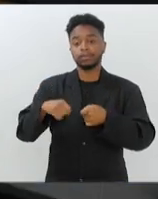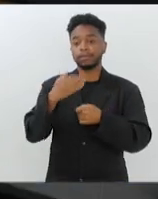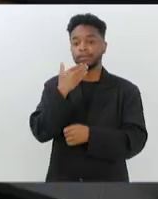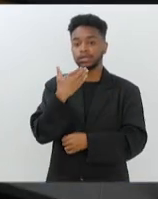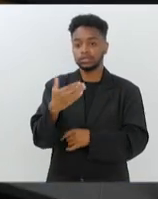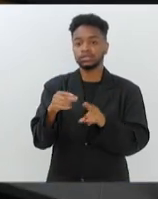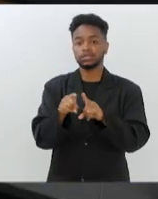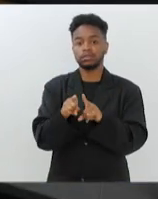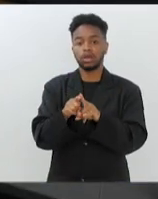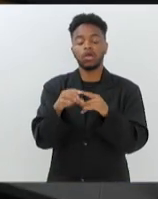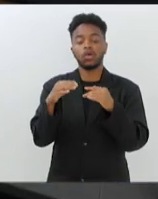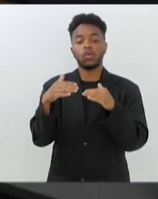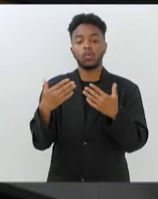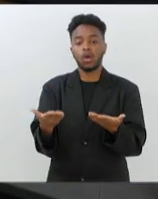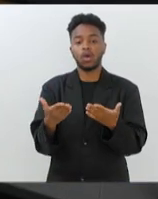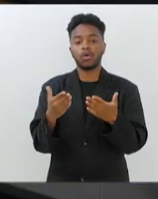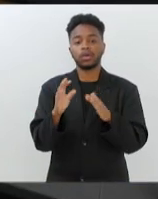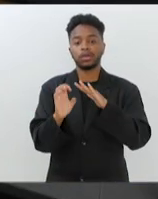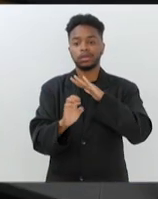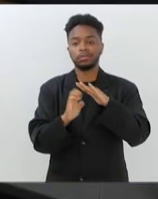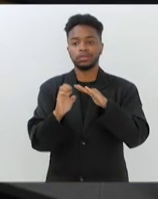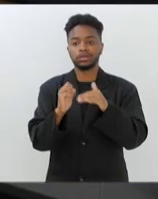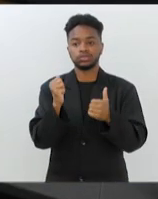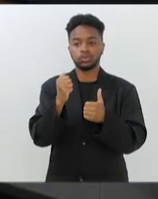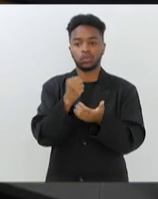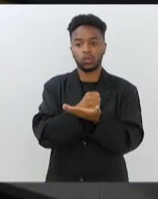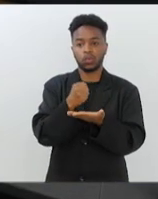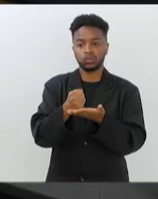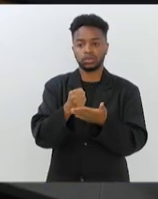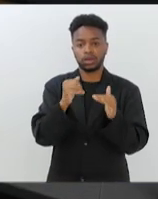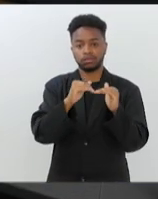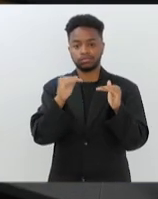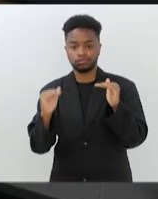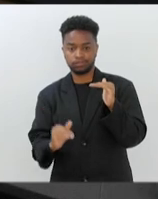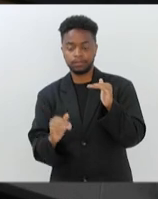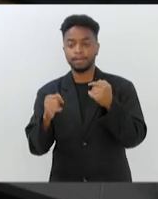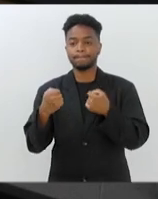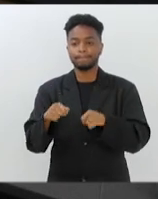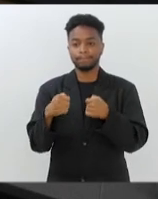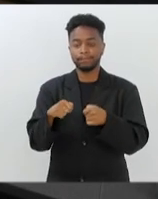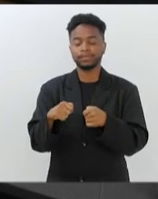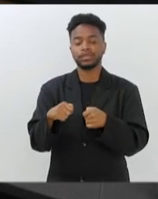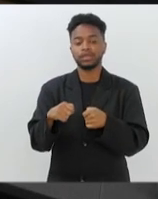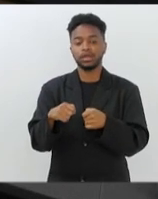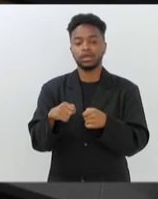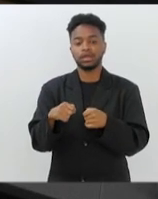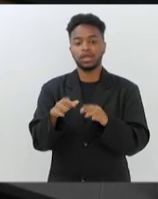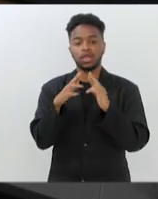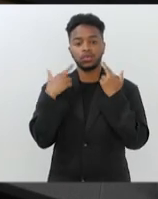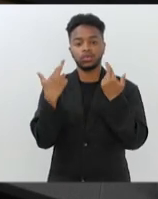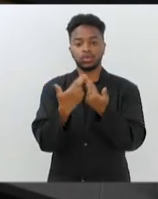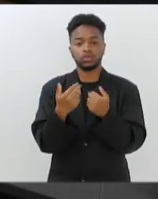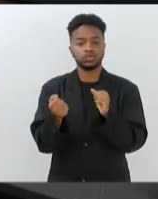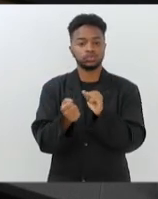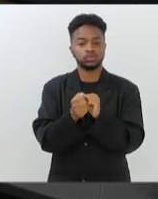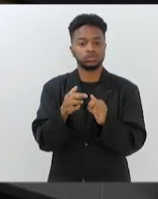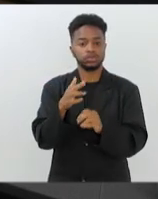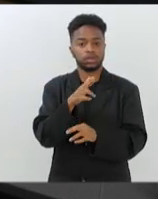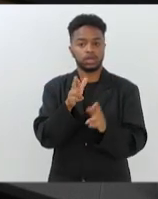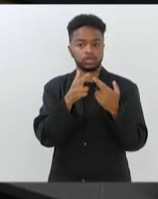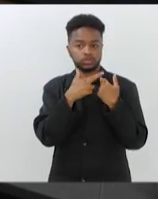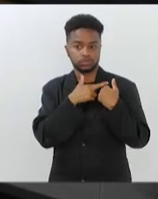as agências subcontratadas acho que a gente podia fazer uma audiência com os responsáveis dessas agências V começar pelo cital o senhor